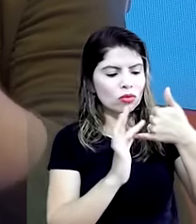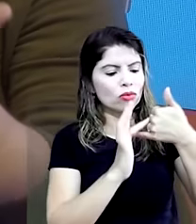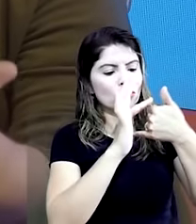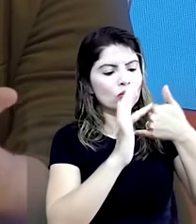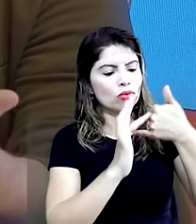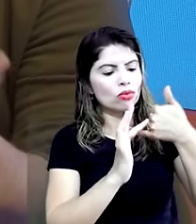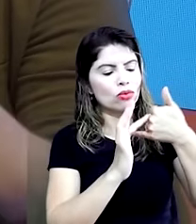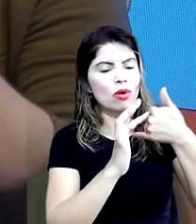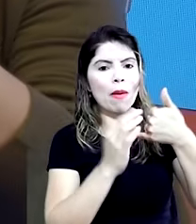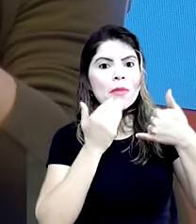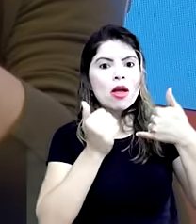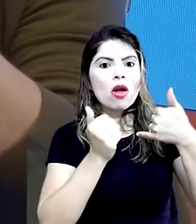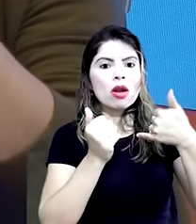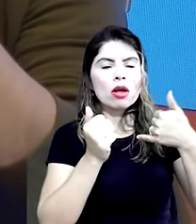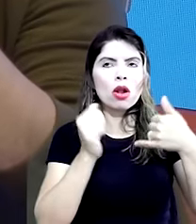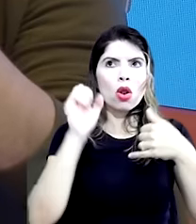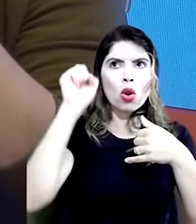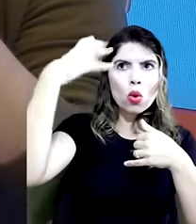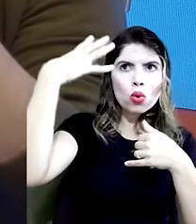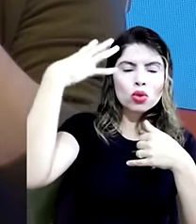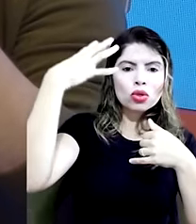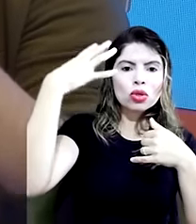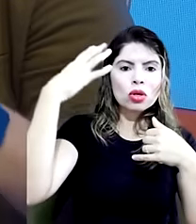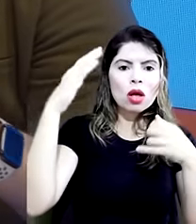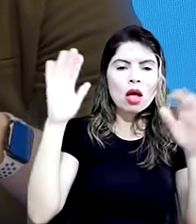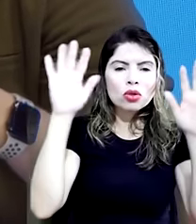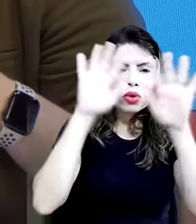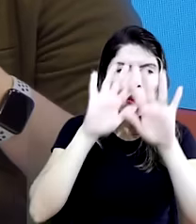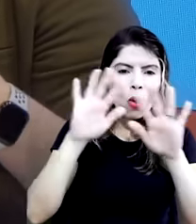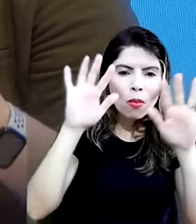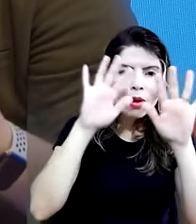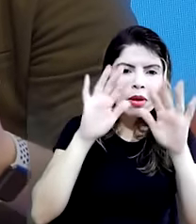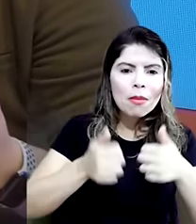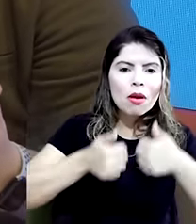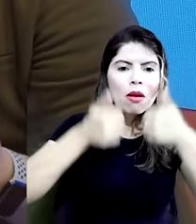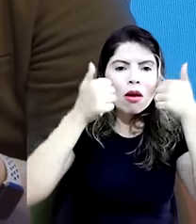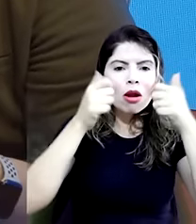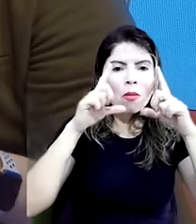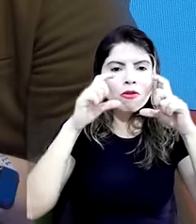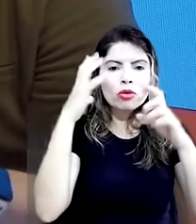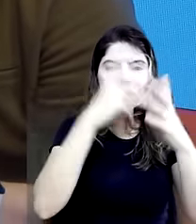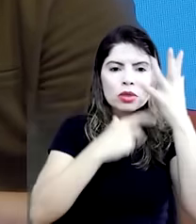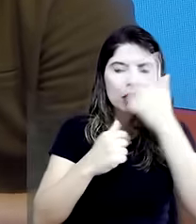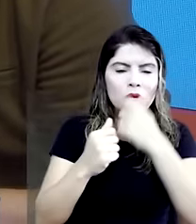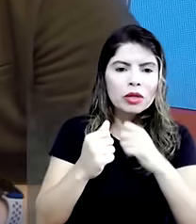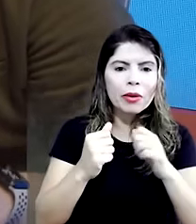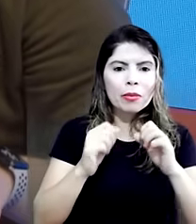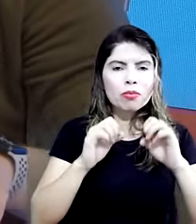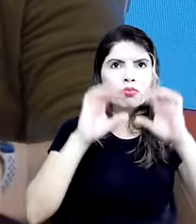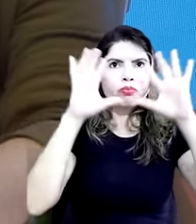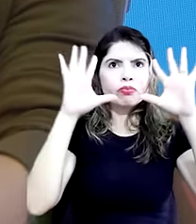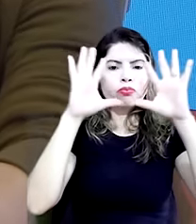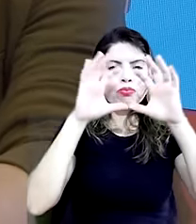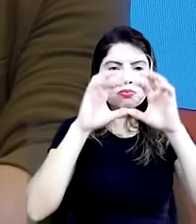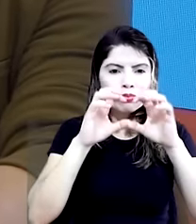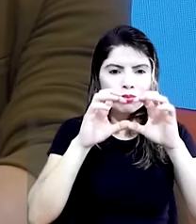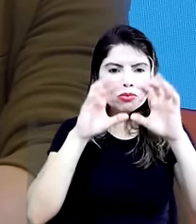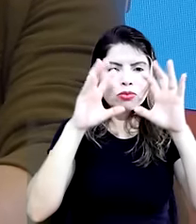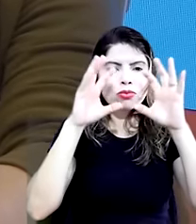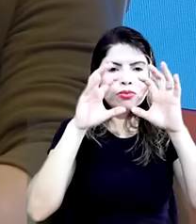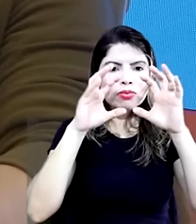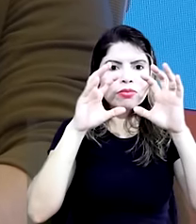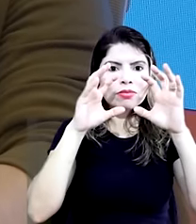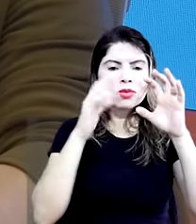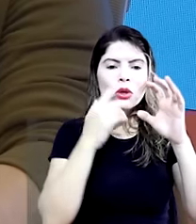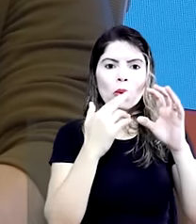luz e a sombra então você consegue melhorar um pouquinho mais isso deixa uma foto mais bonita e diferente do que todo mundo tira quando você